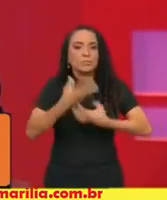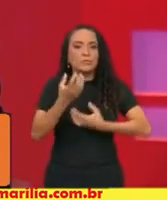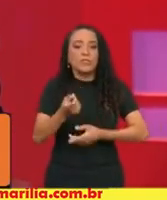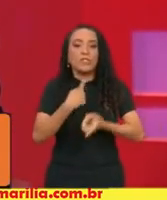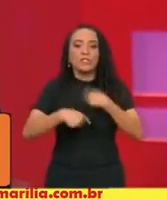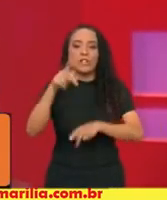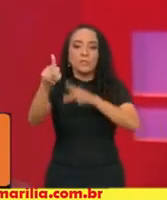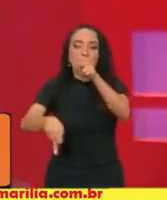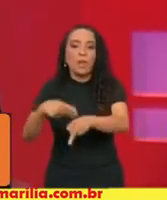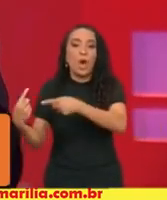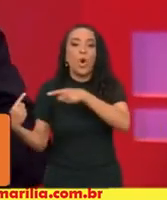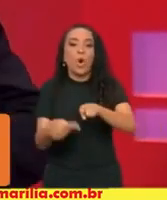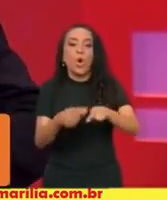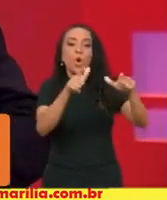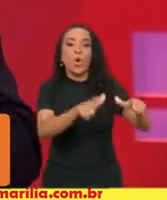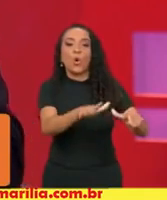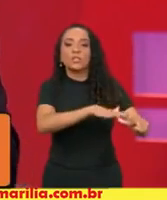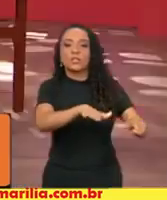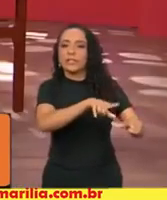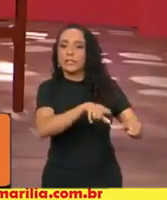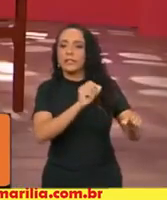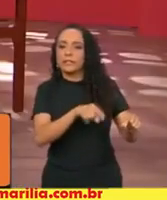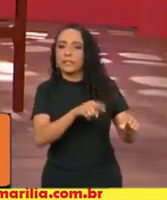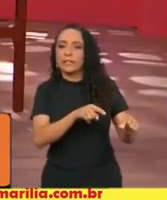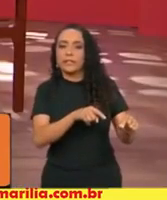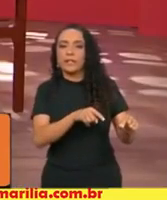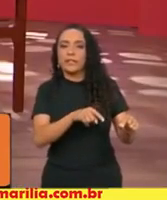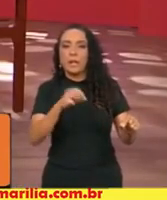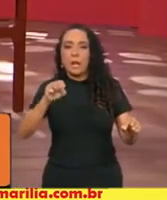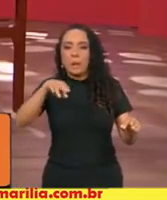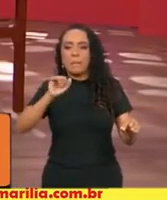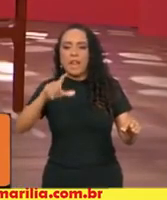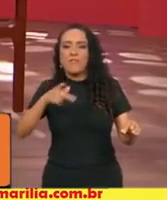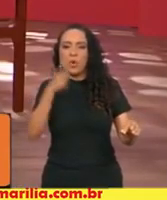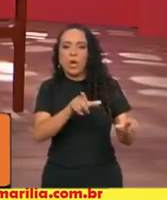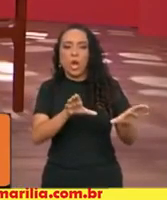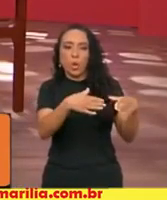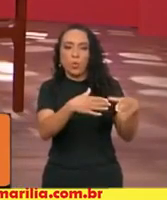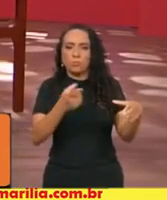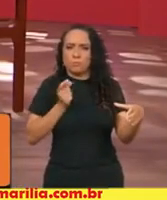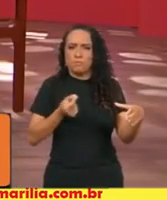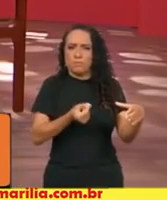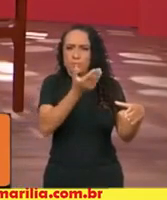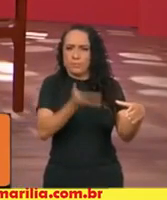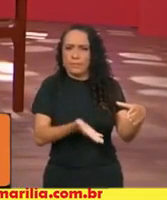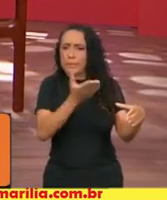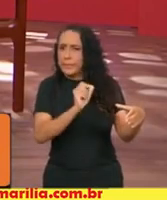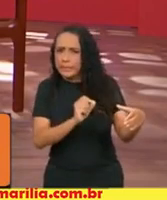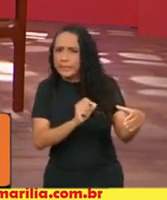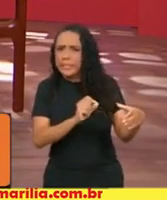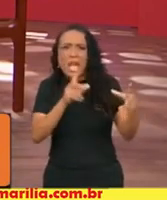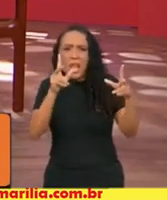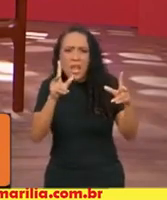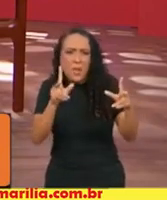popular. Exatamente. Contra o que o Javier Milei chamou na Argentina de casta, ou aqui no Brasil nós chamamos... É a